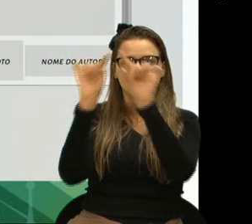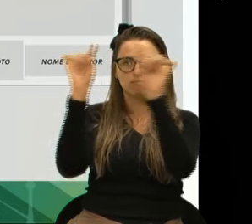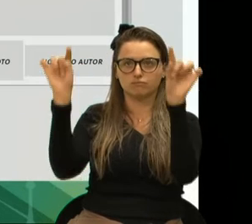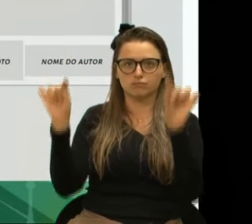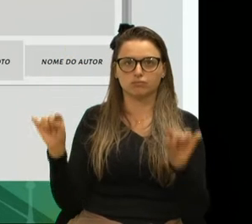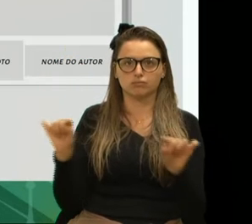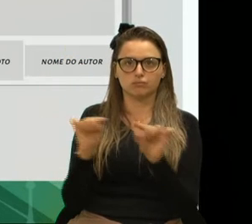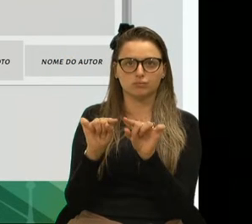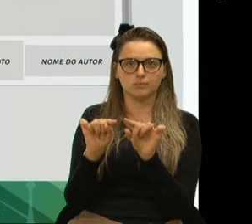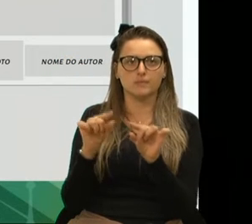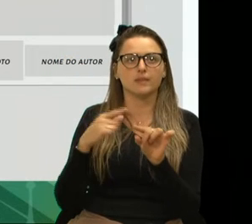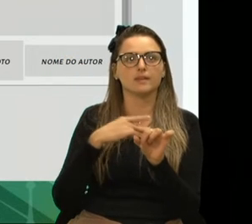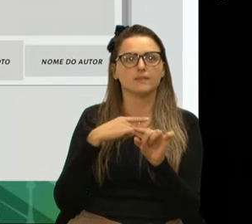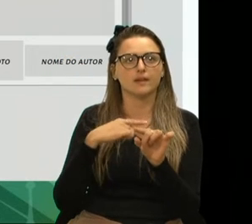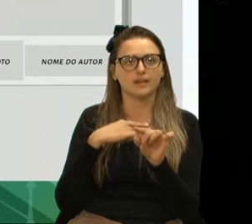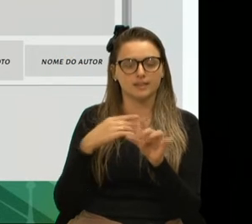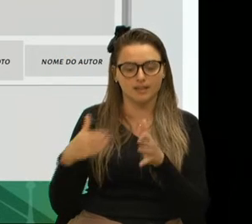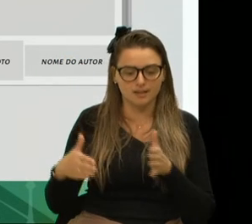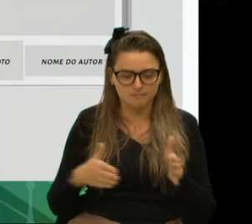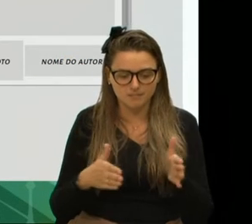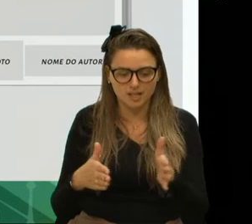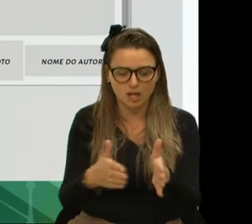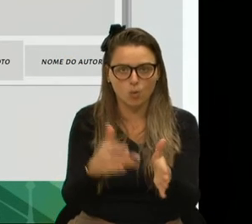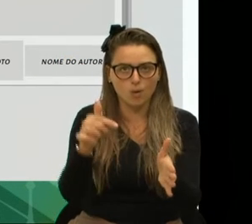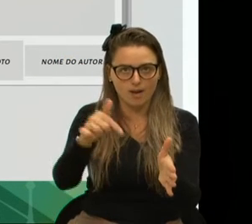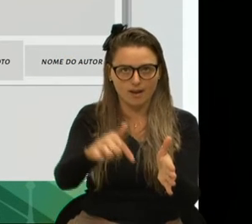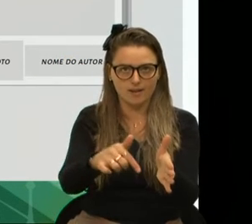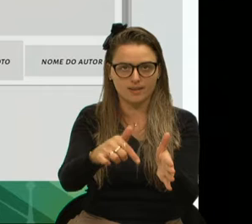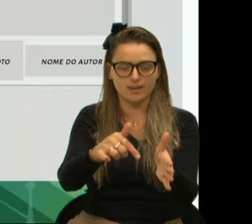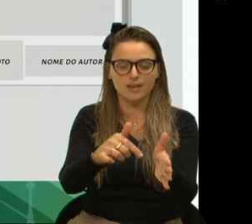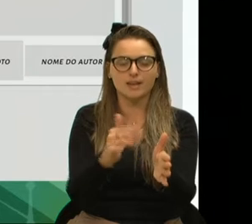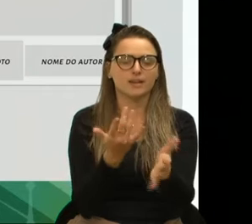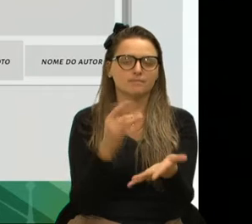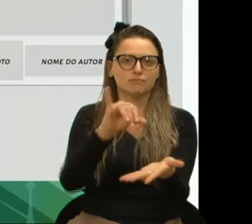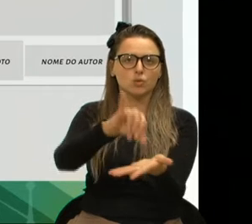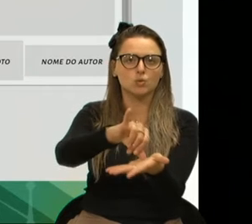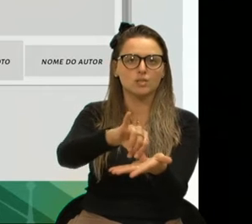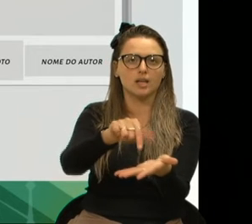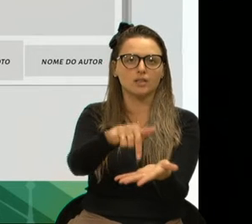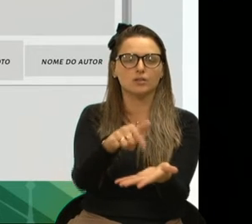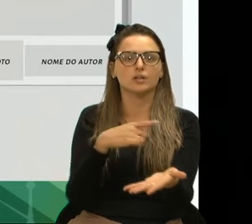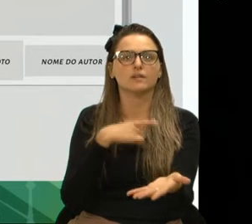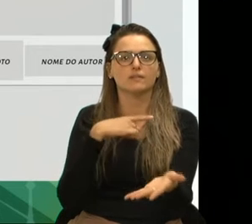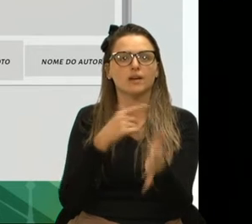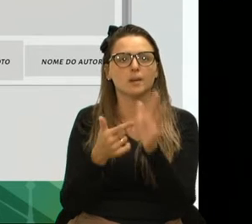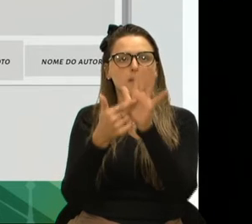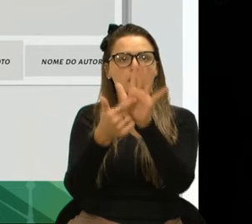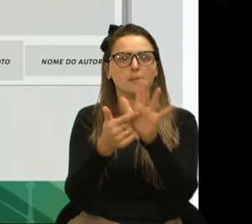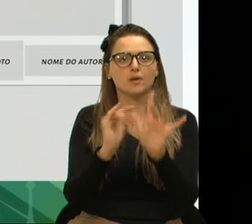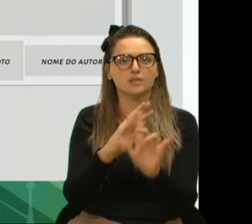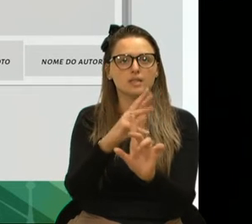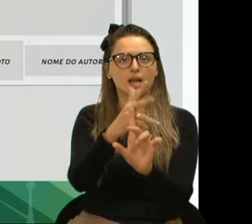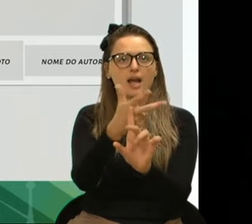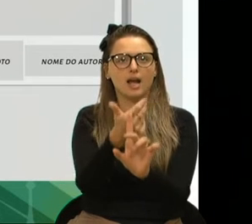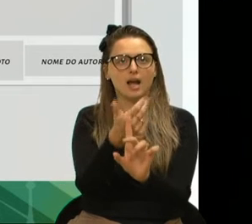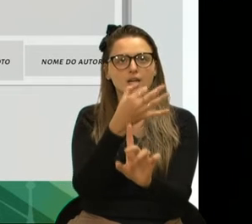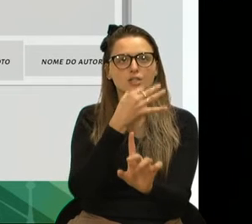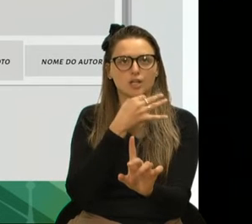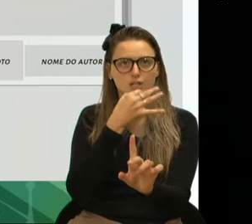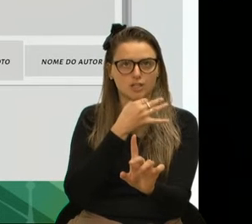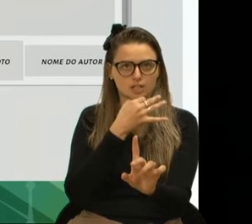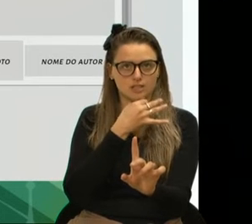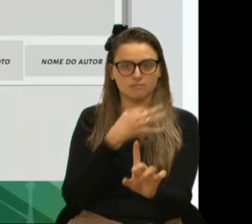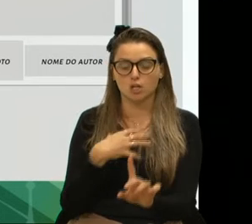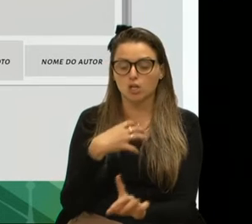nos canteiros centrais da Avenida Júlio de Castilhos revelem, senhor presidente, a arte caxiense. É isso que nós estamos pensando, de